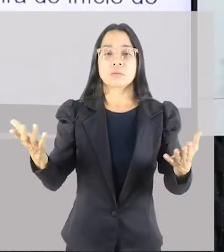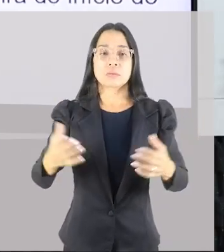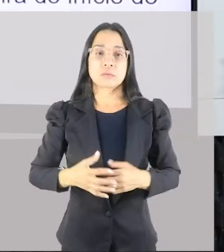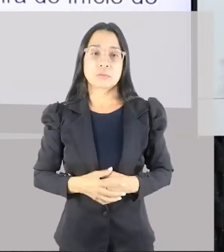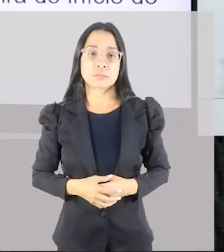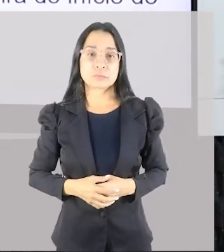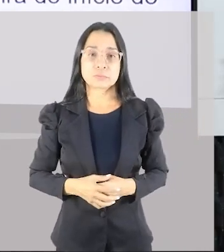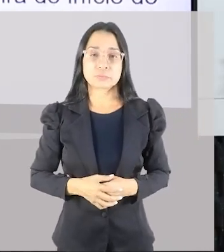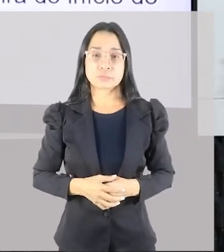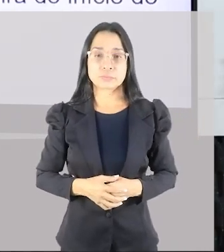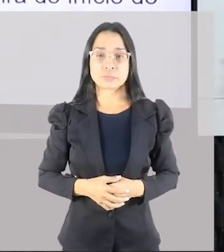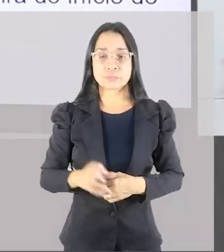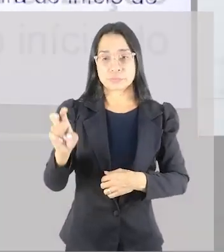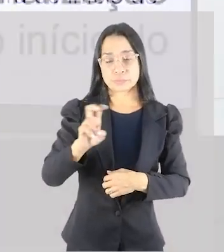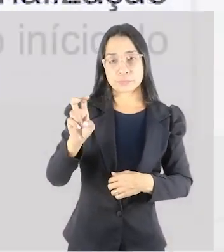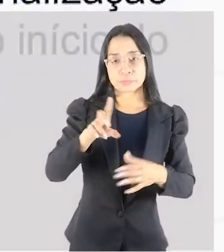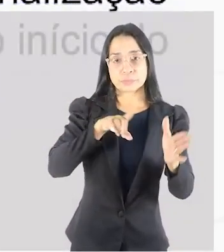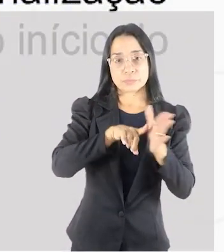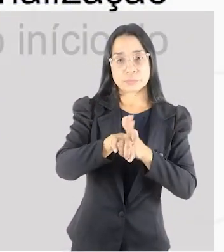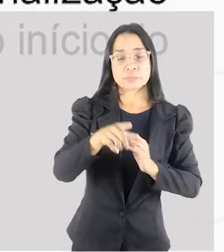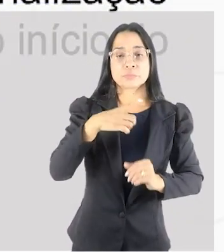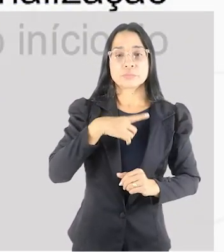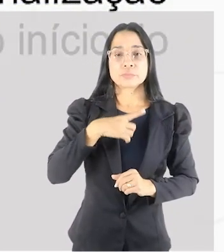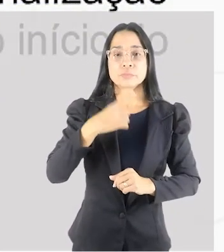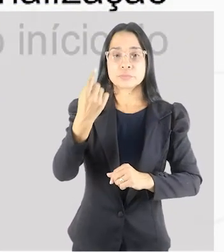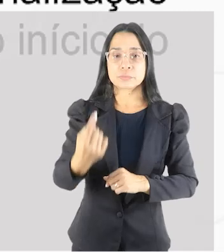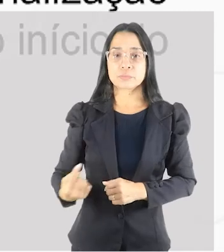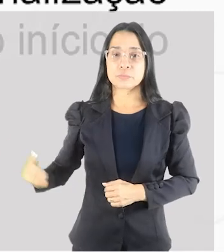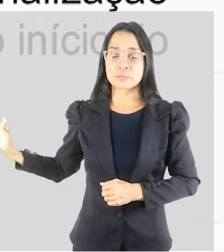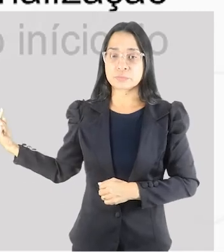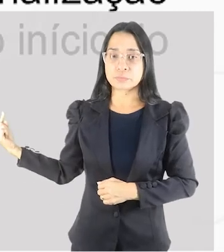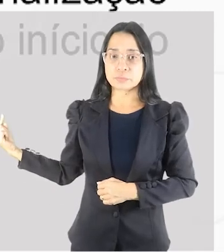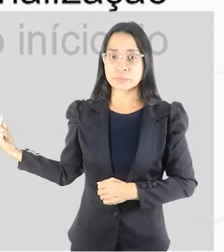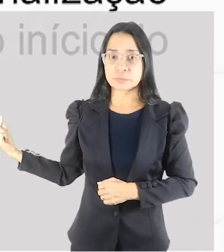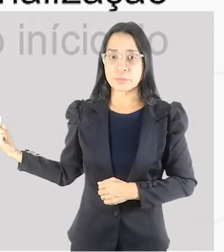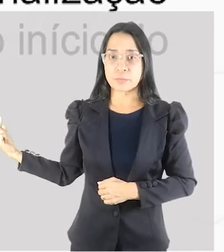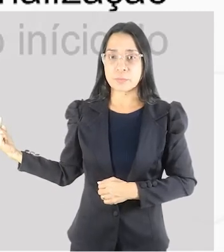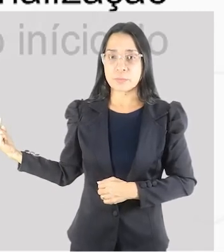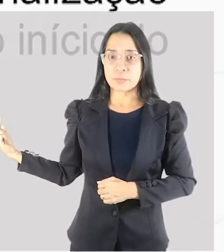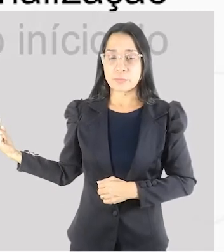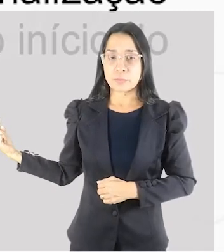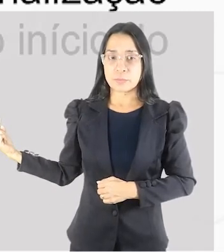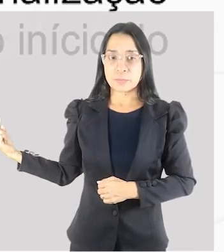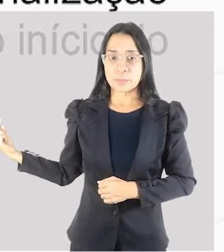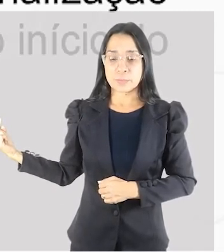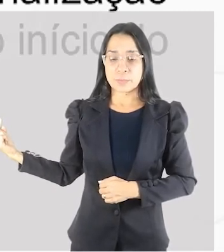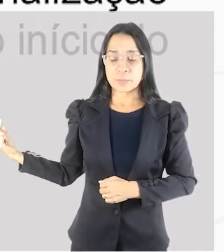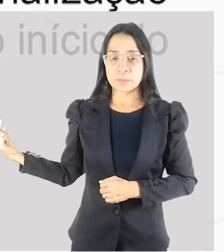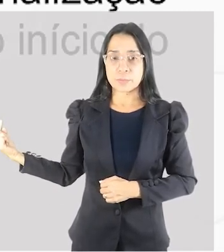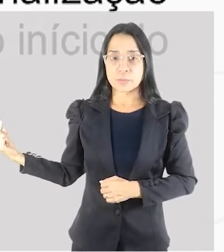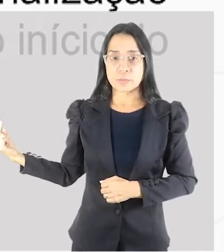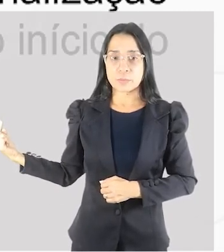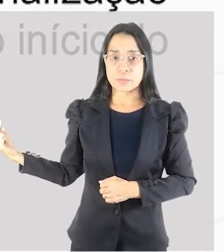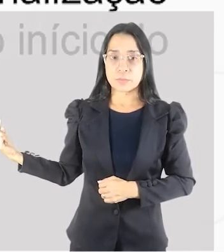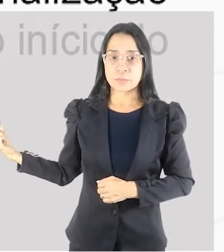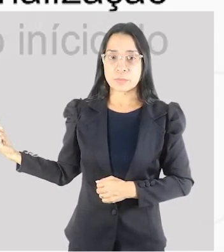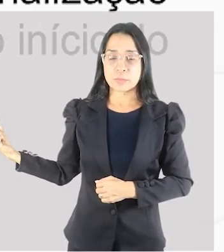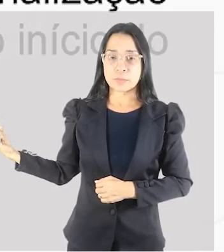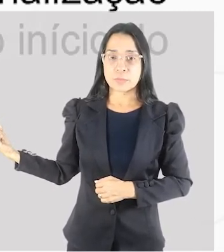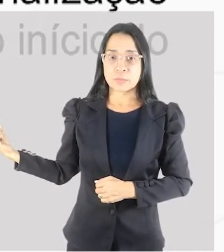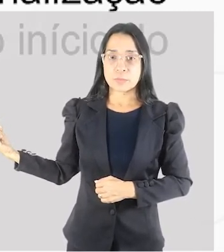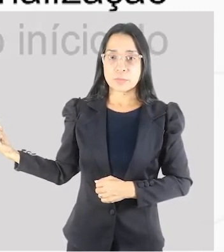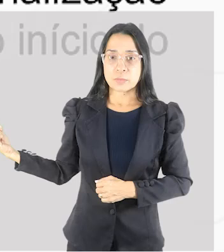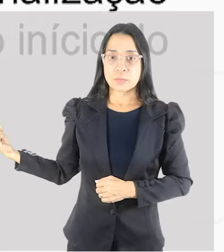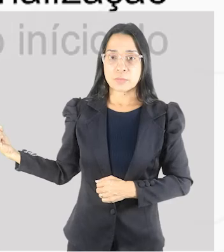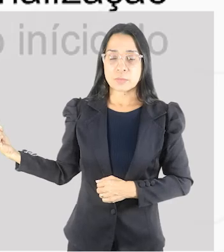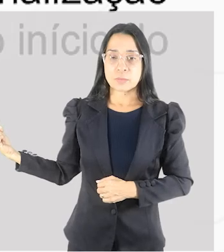isso na quinta questão nós temos e Se a vida fosse barata mas as que a fábrica